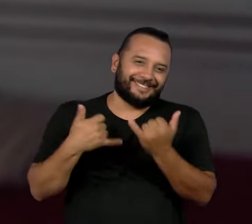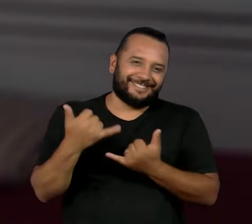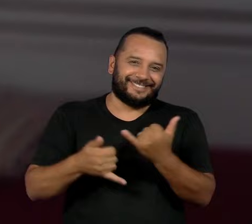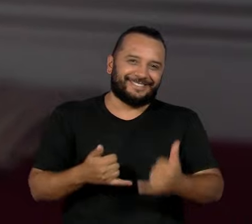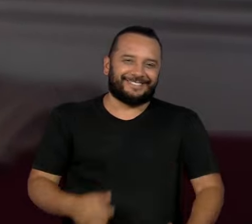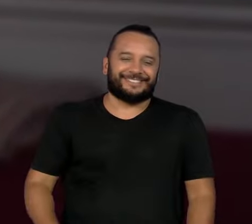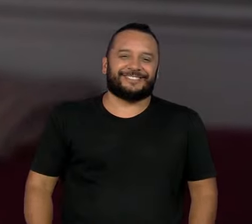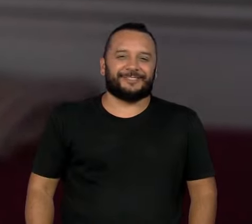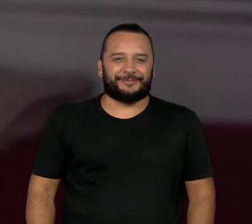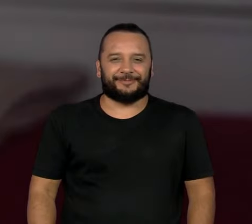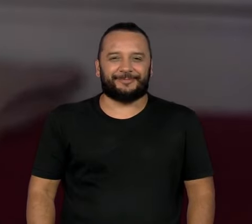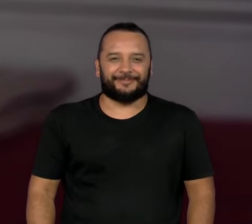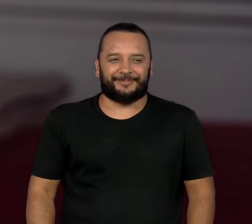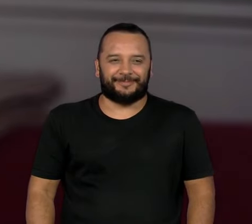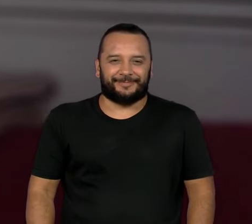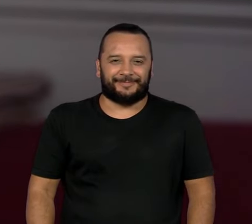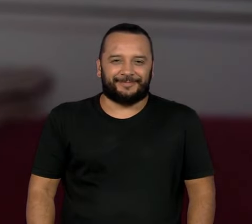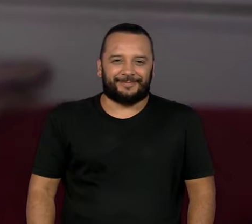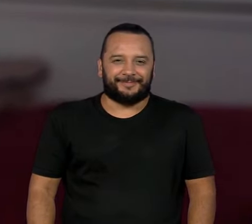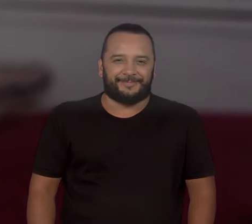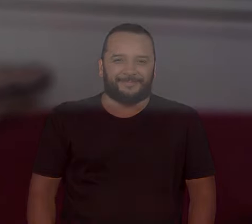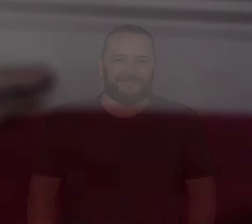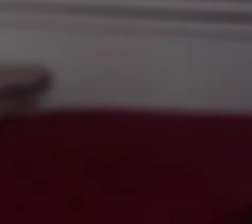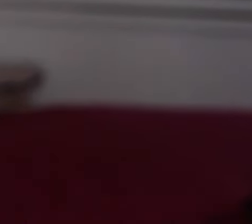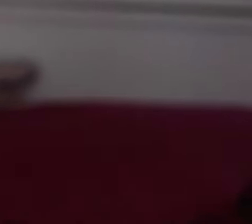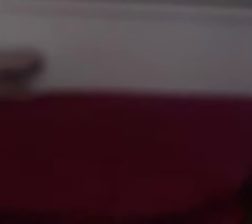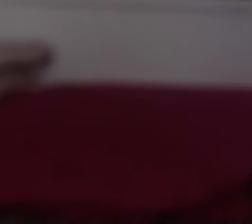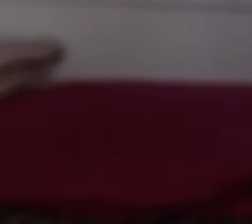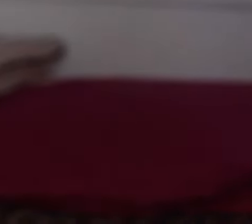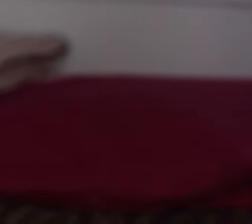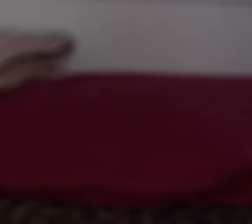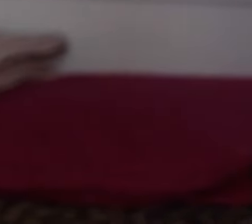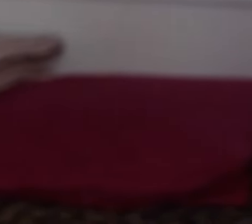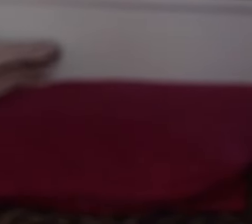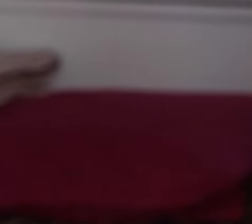seja feliz,